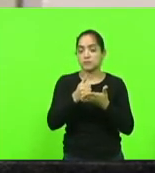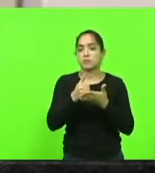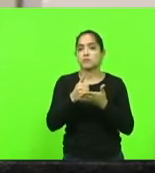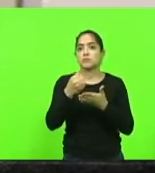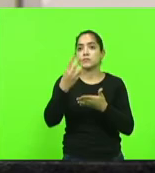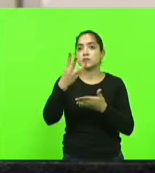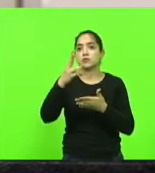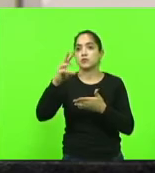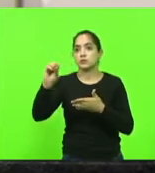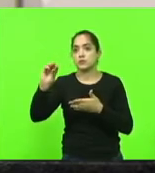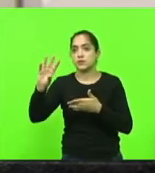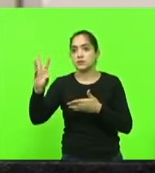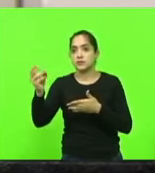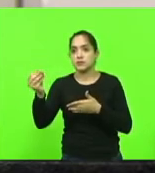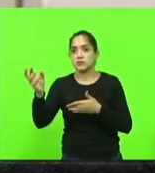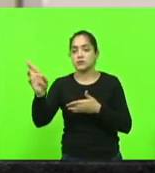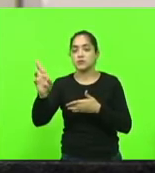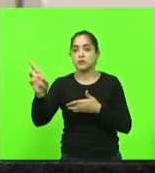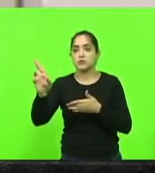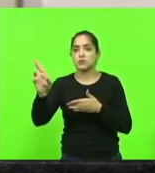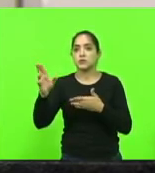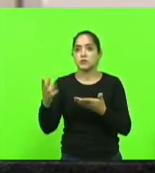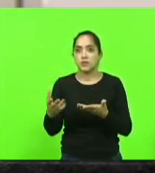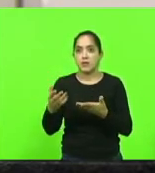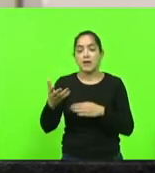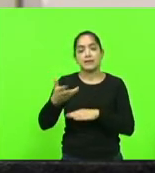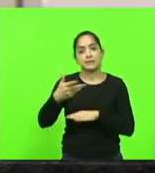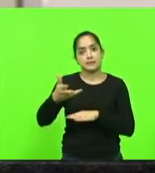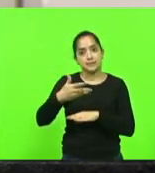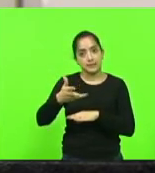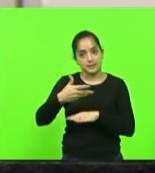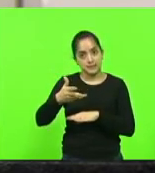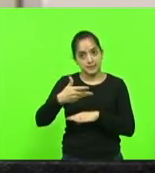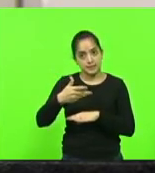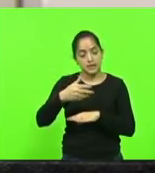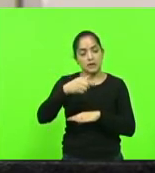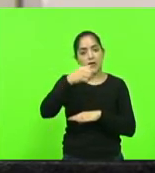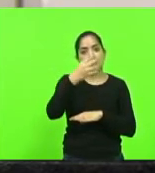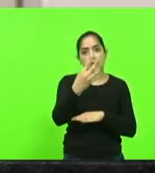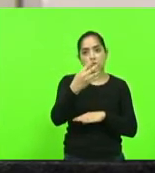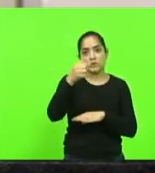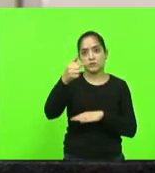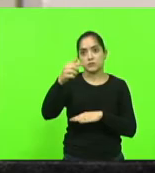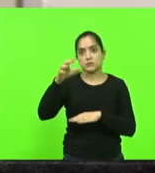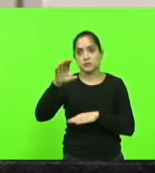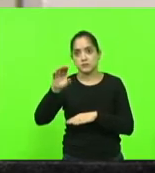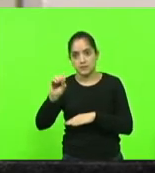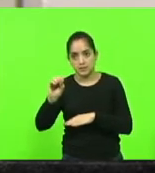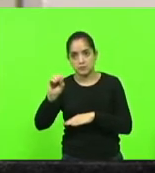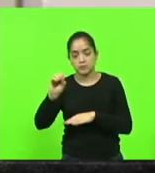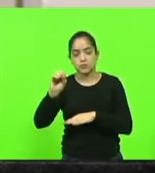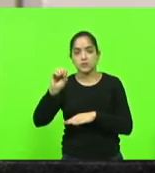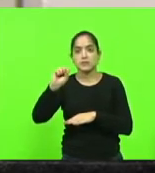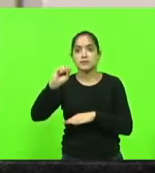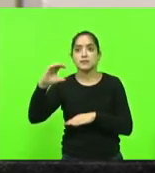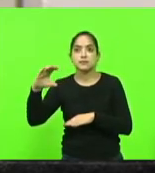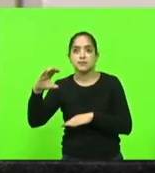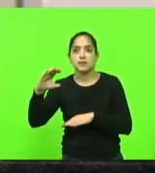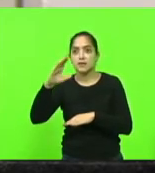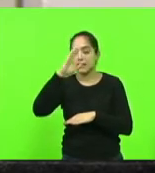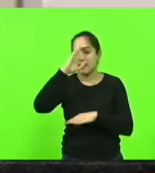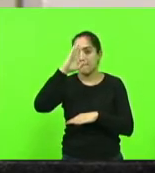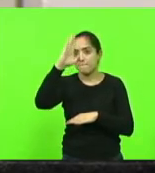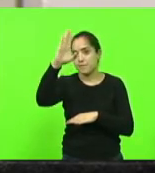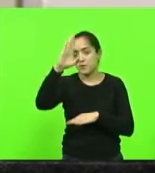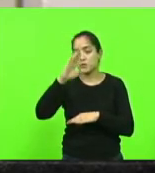milhões de reais para acelerar a 470, a prioridade das prioridades em